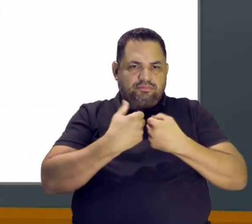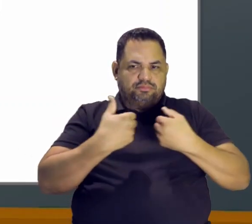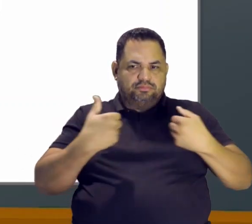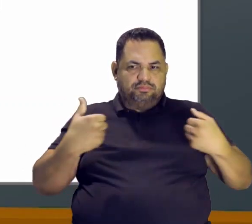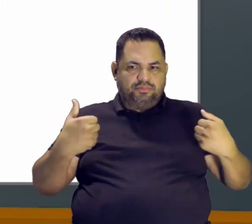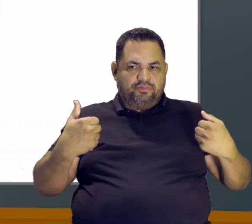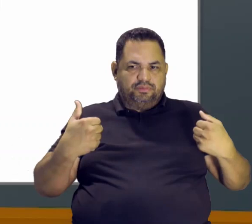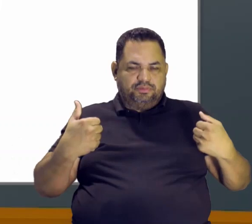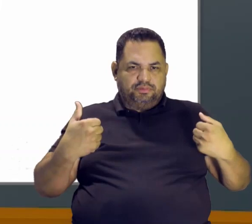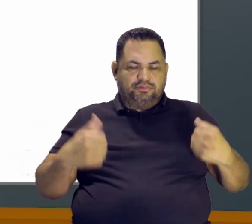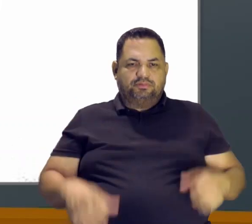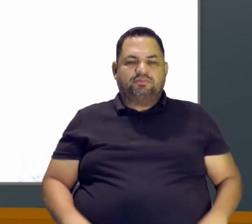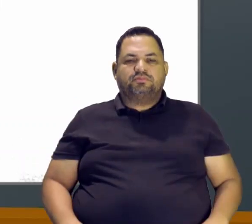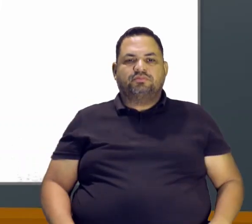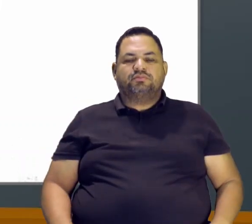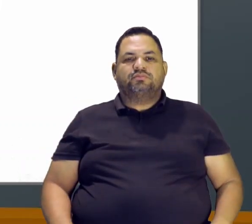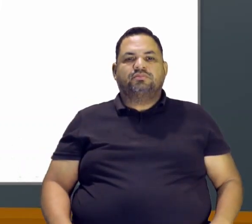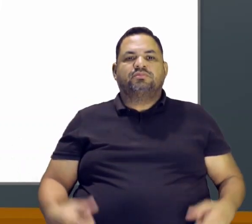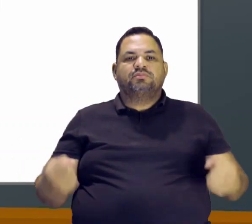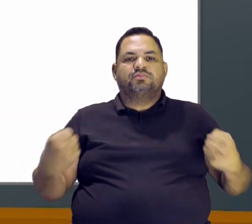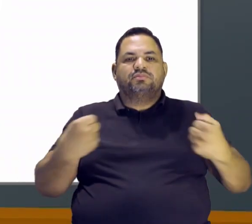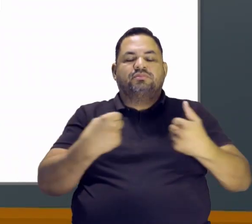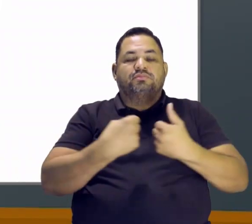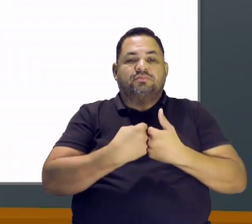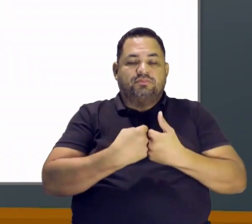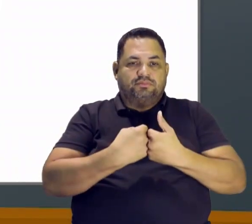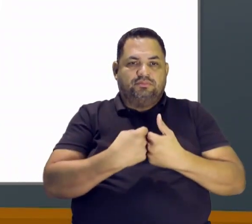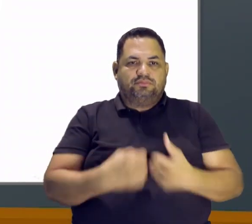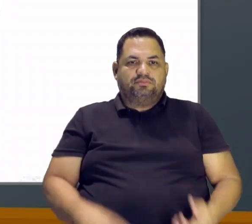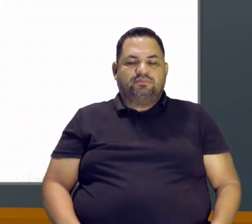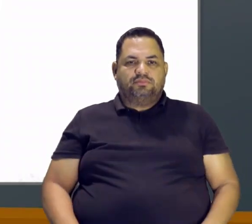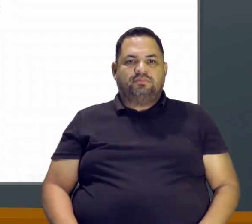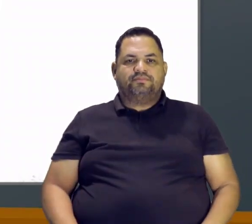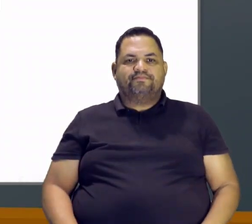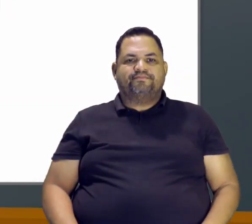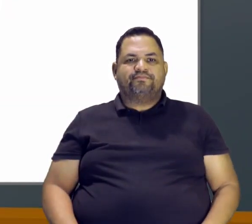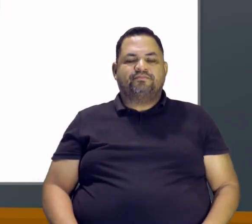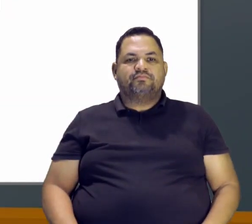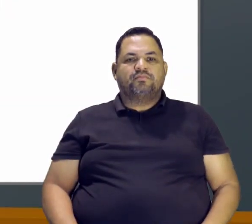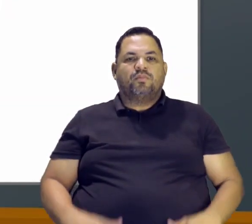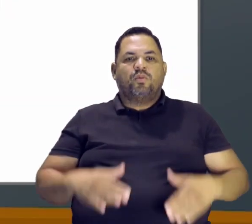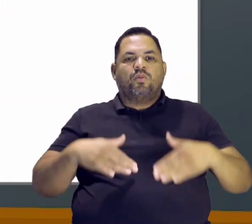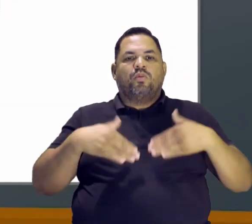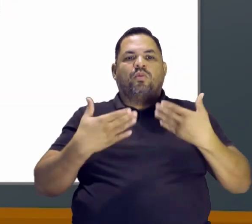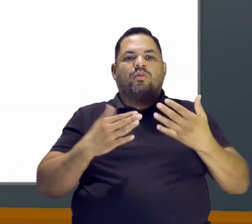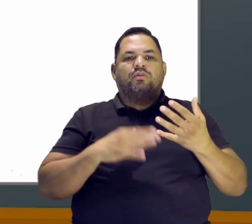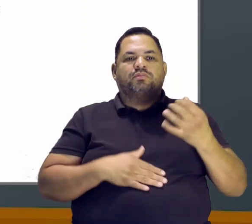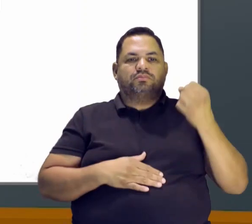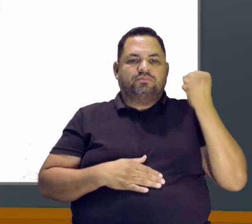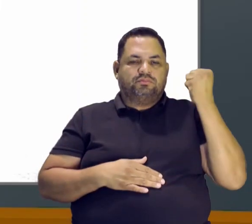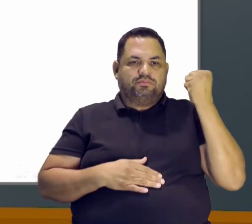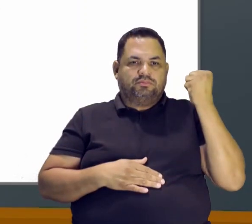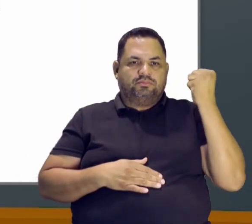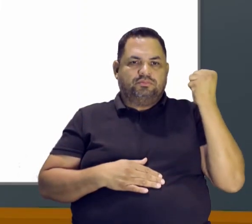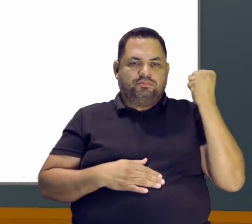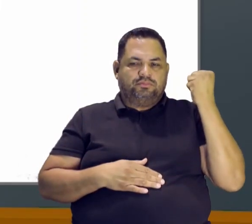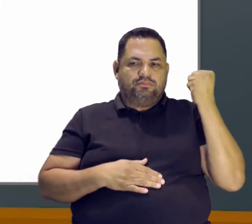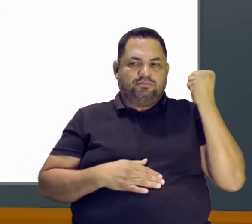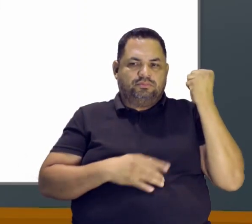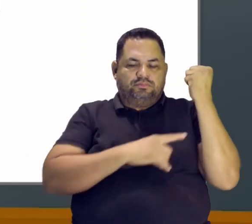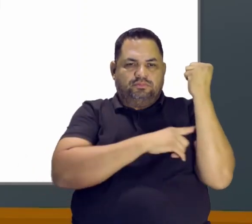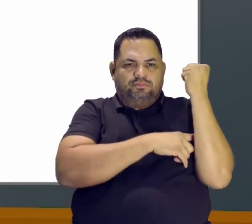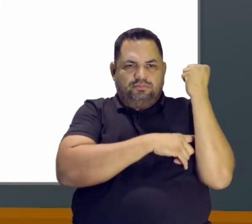afastar. Vai aproximar e vai afastar. Então, quando eu seguro essa musculatura aqui, por